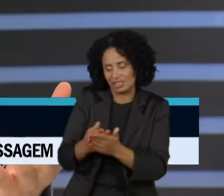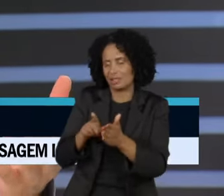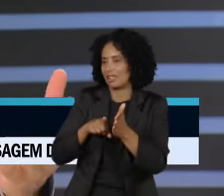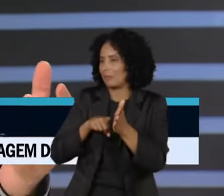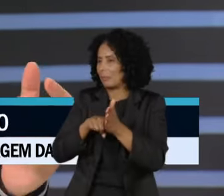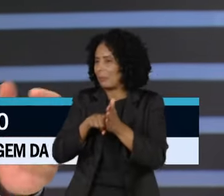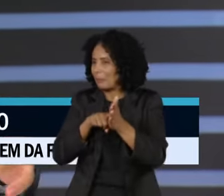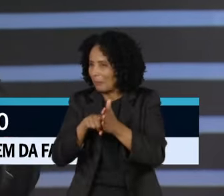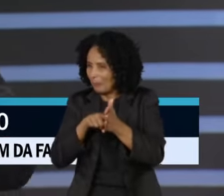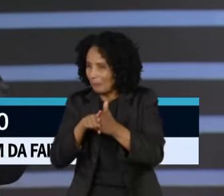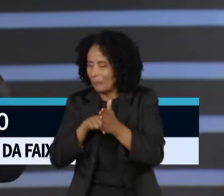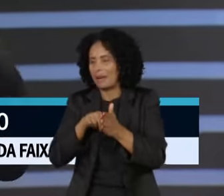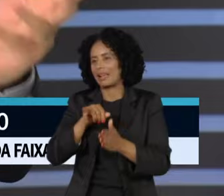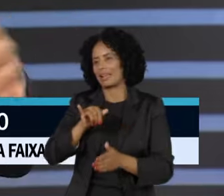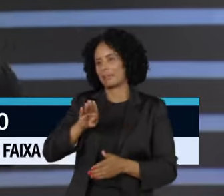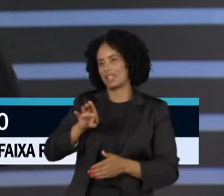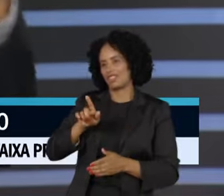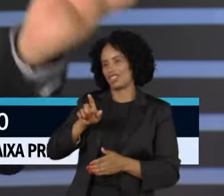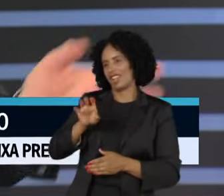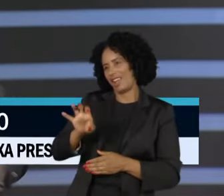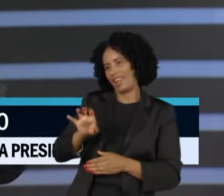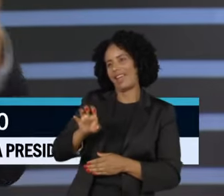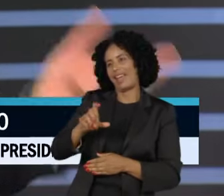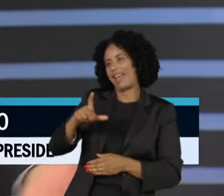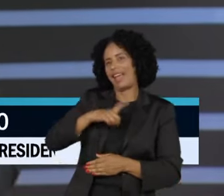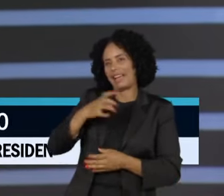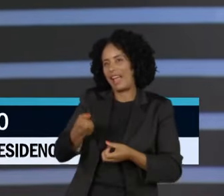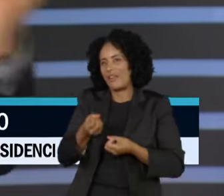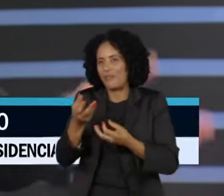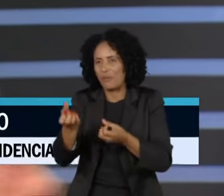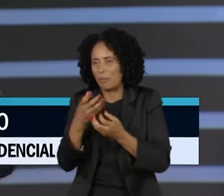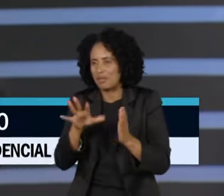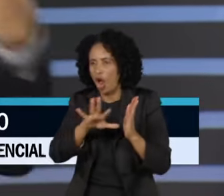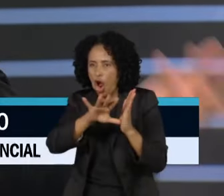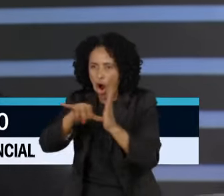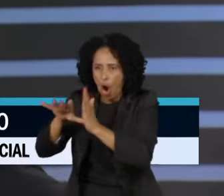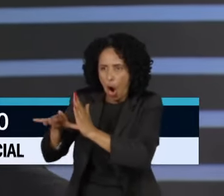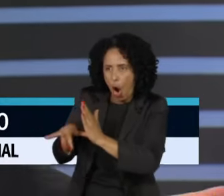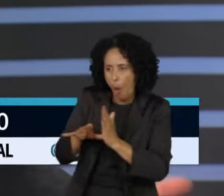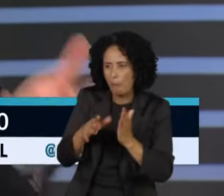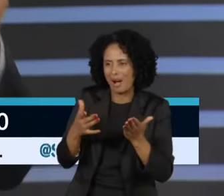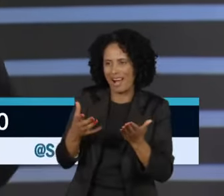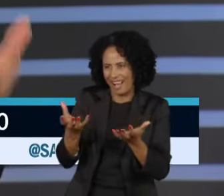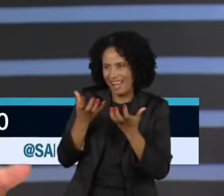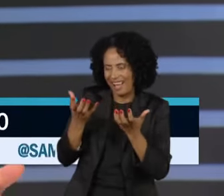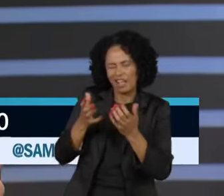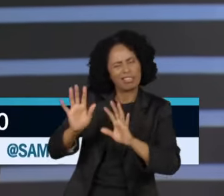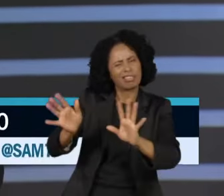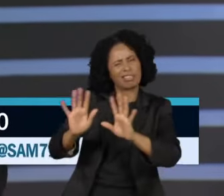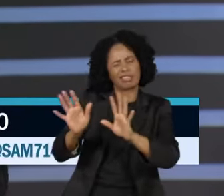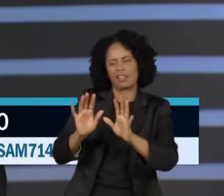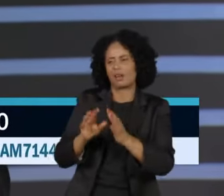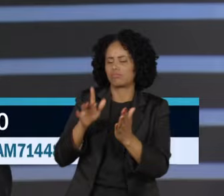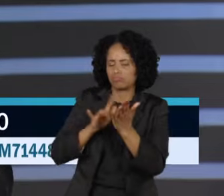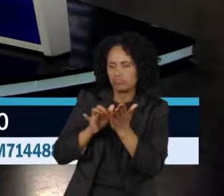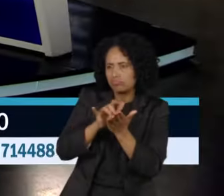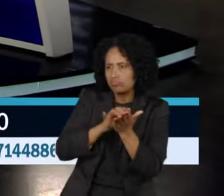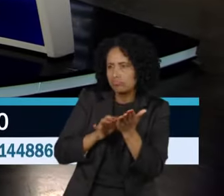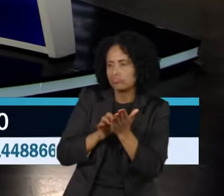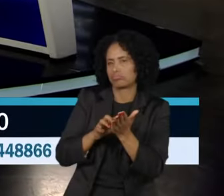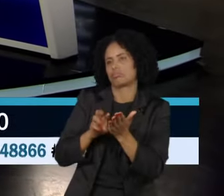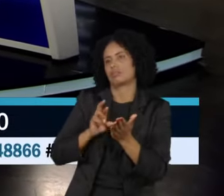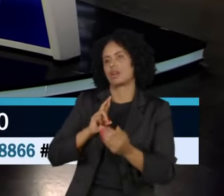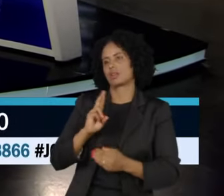seus dados para passar para aliens, OVNIs ou qualquer fake news que circule. Responda ao censo. Pois é,